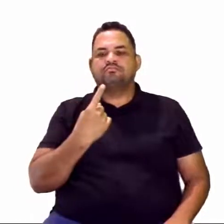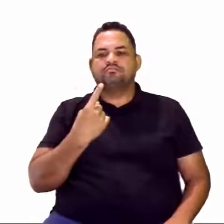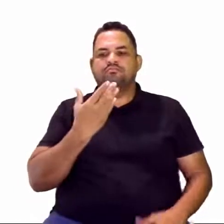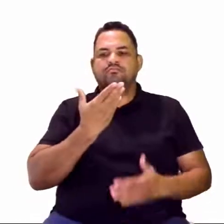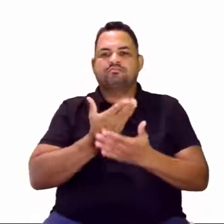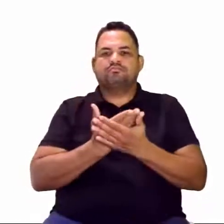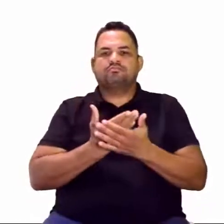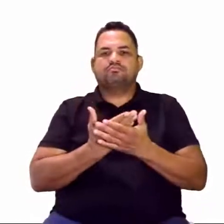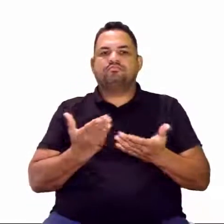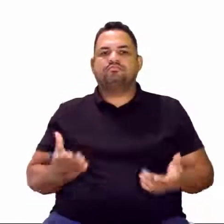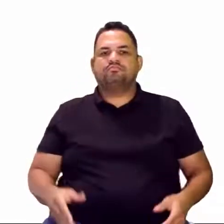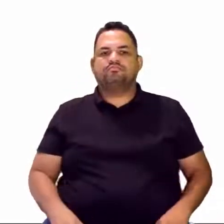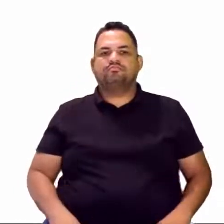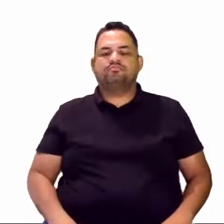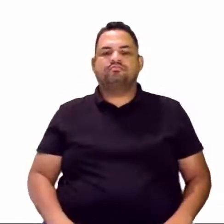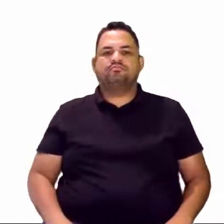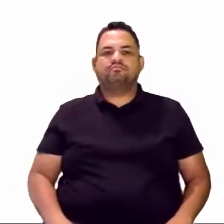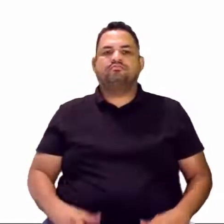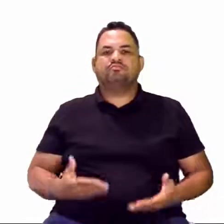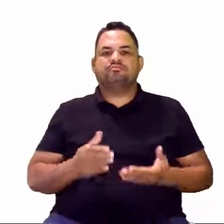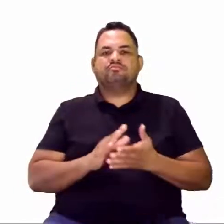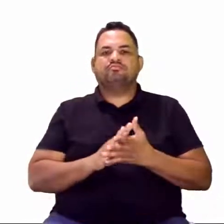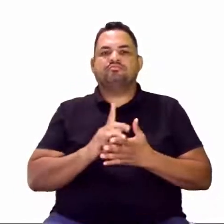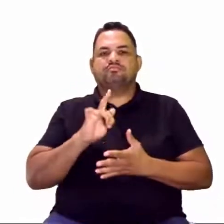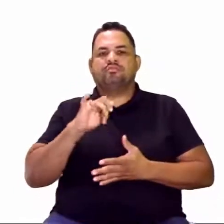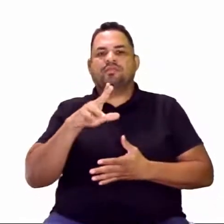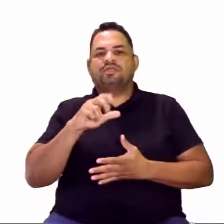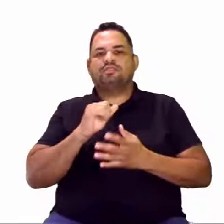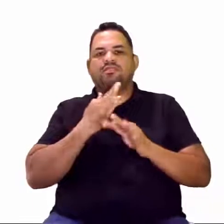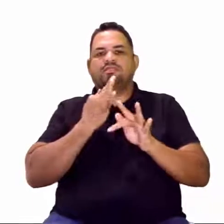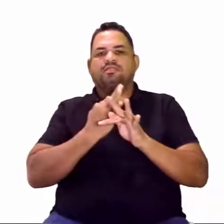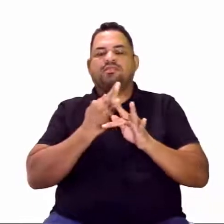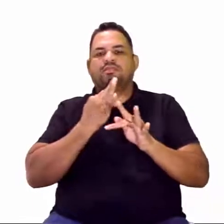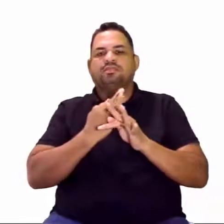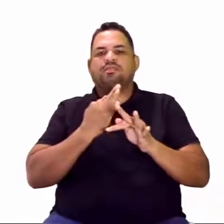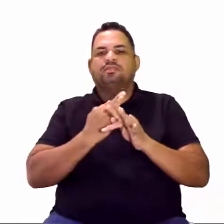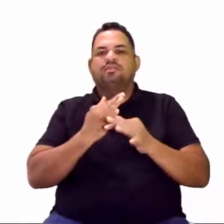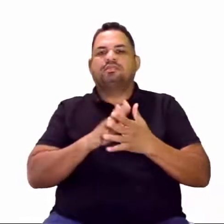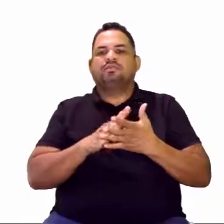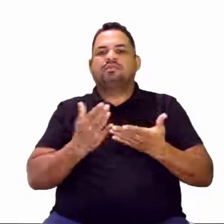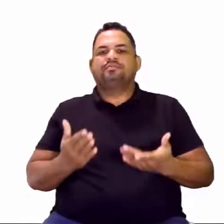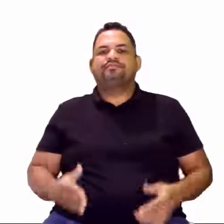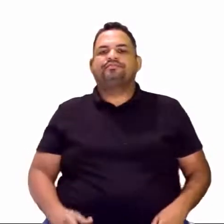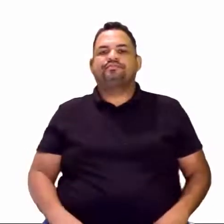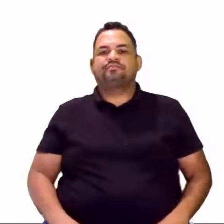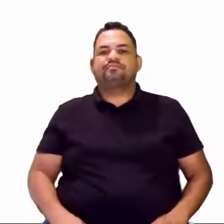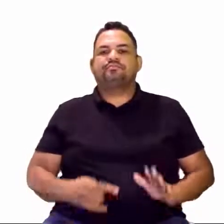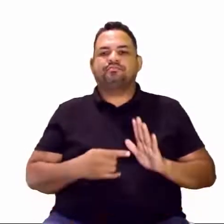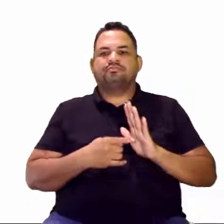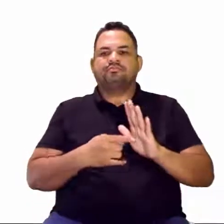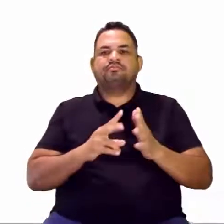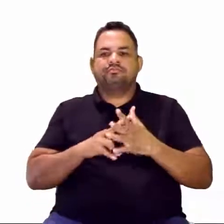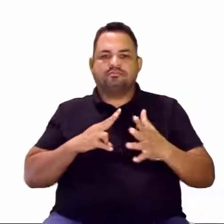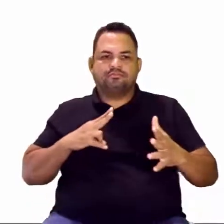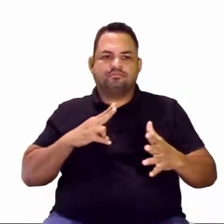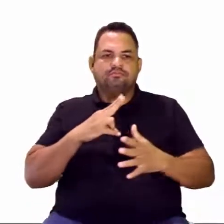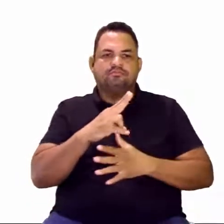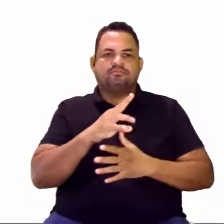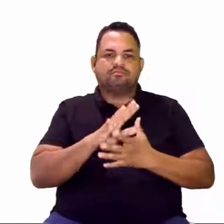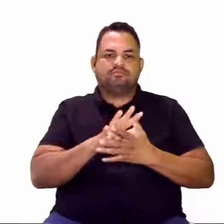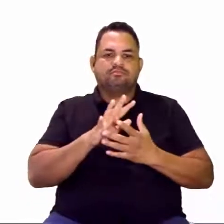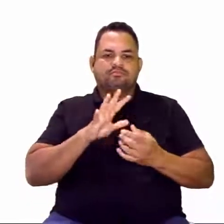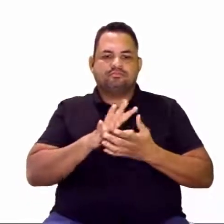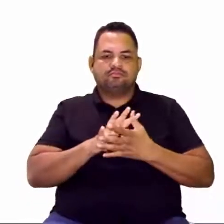que pressão é uma grandeza física que expressa a